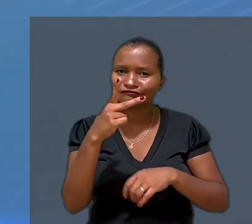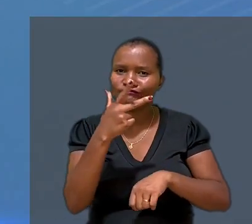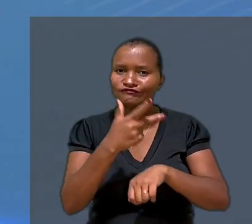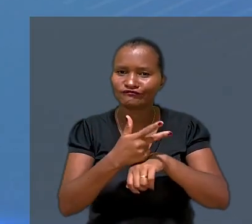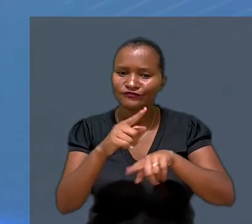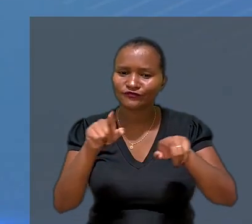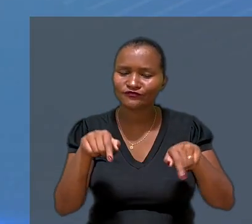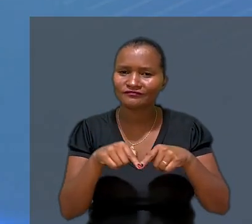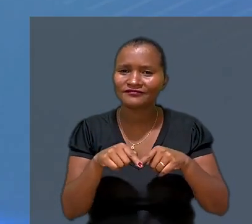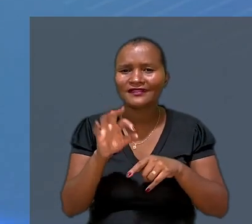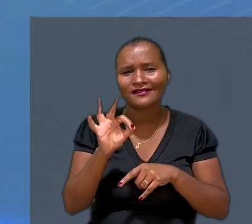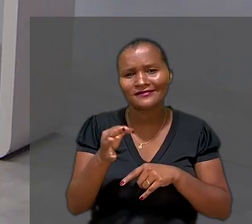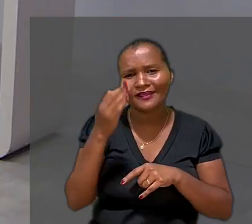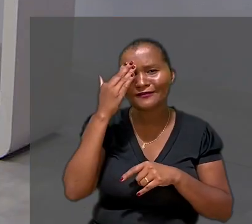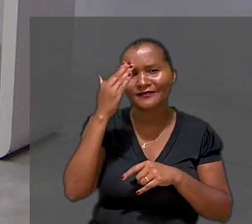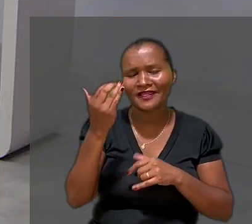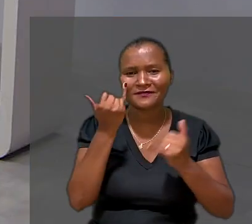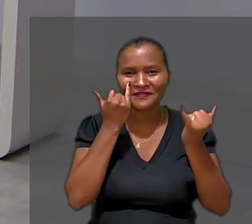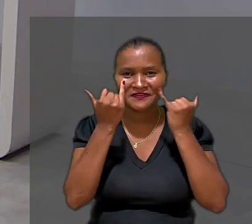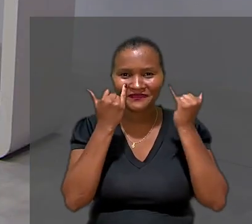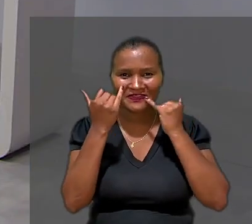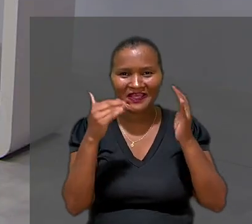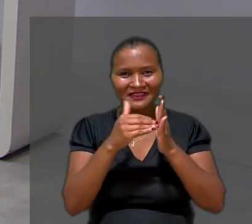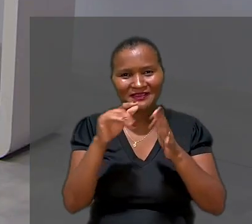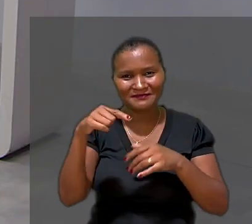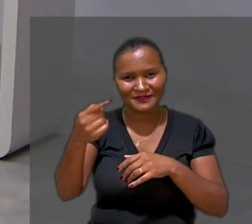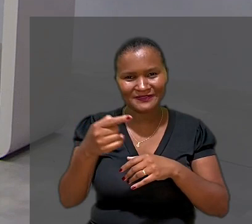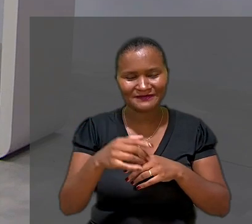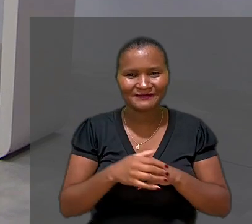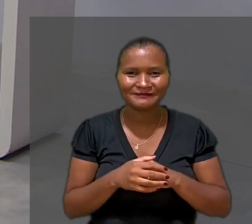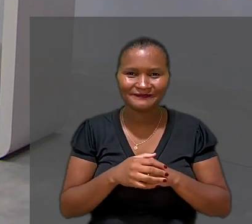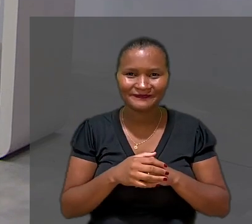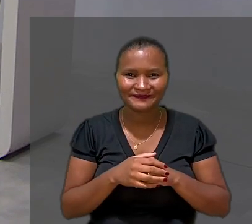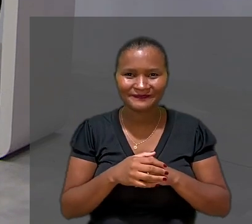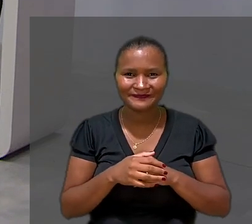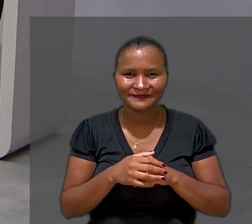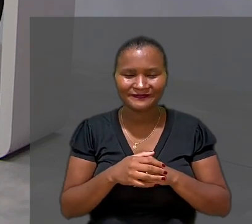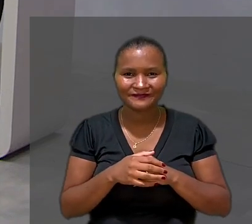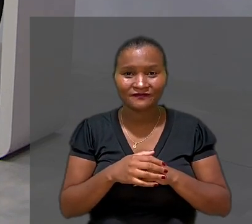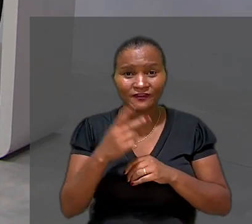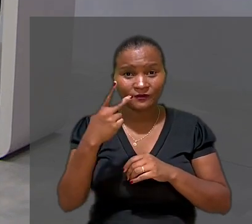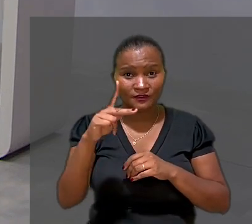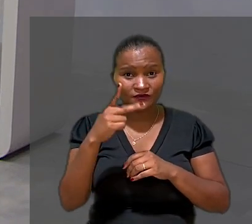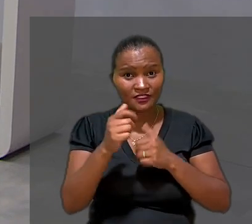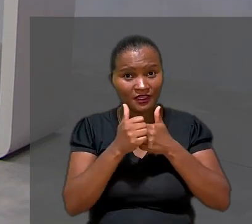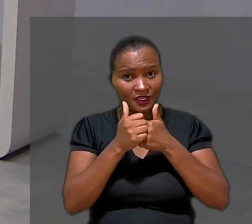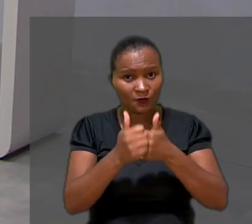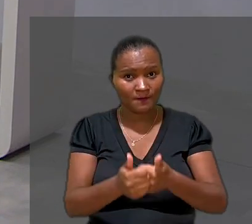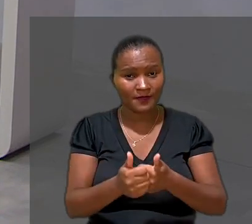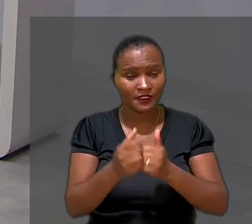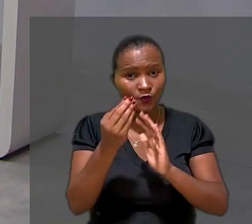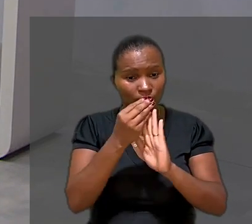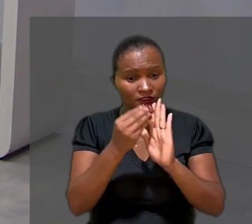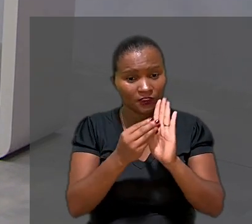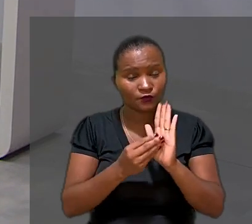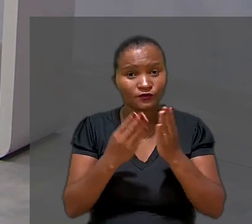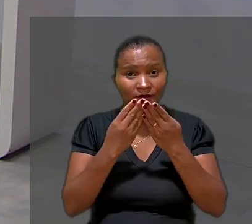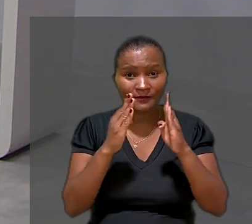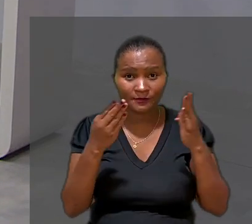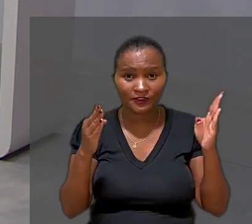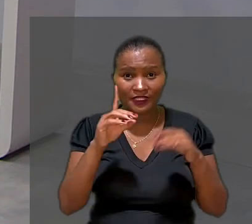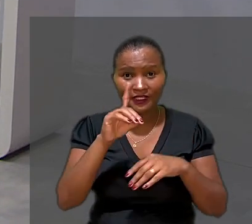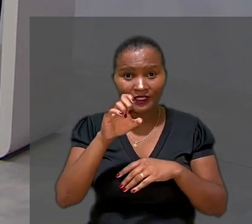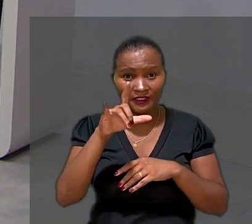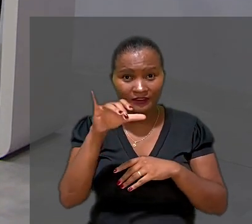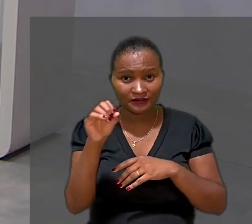com você aí no estúdio. Tá certo, Samanta. Muito obrigada pelas informações e até a próxima. E para você que acompanha os conteúdos